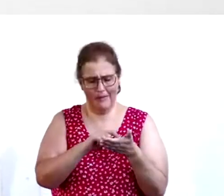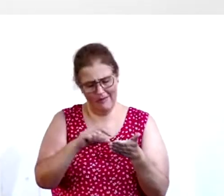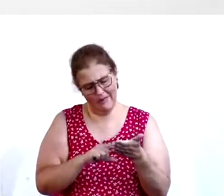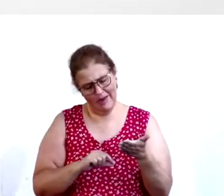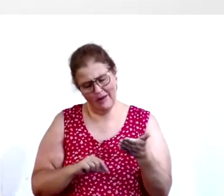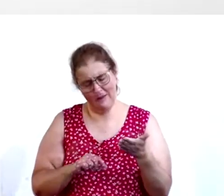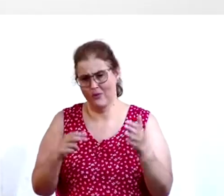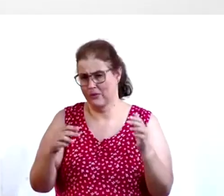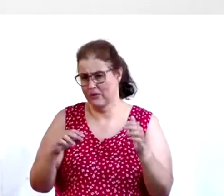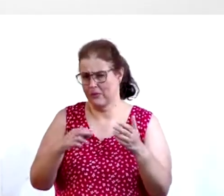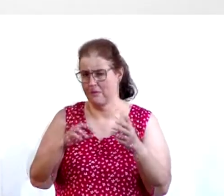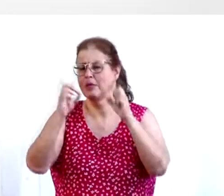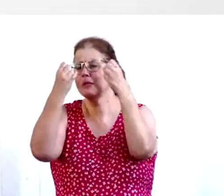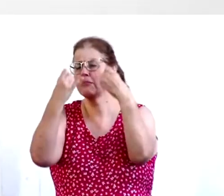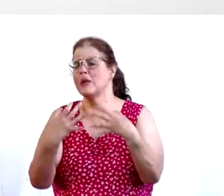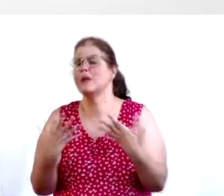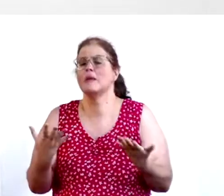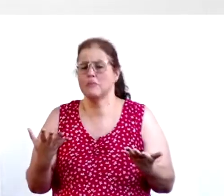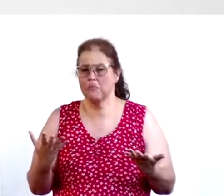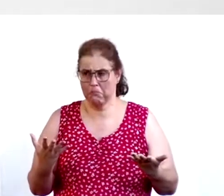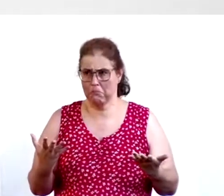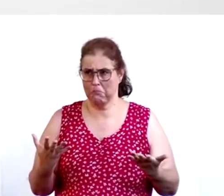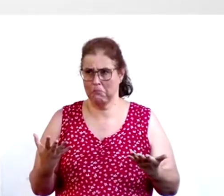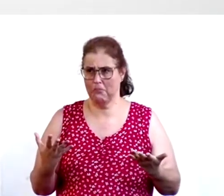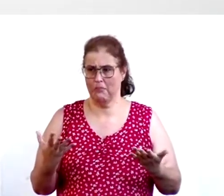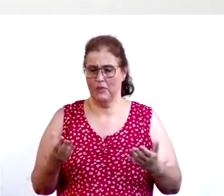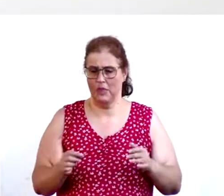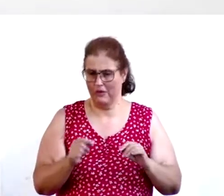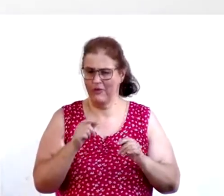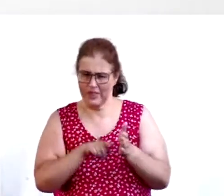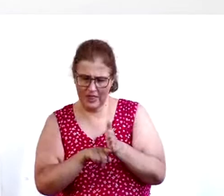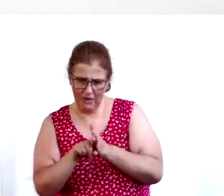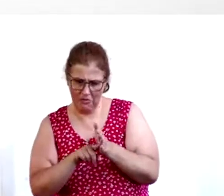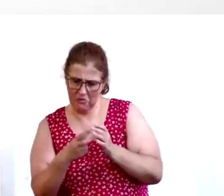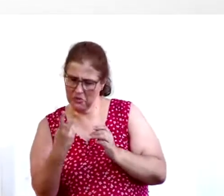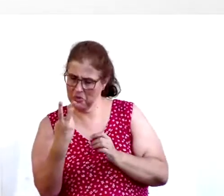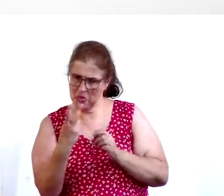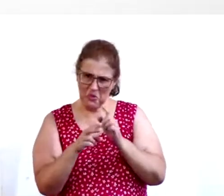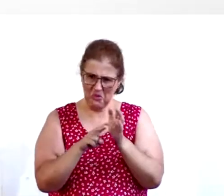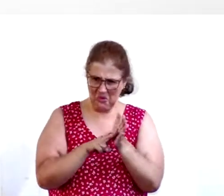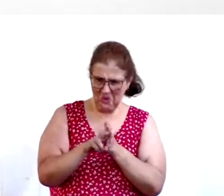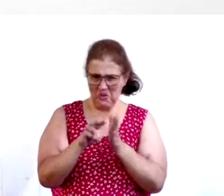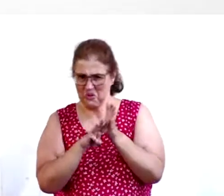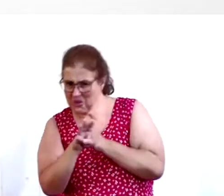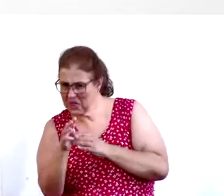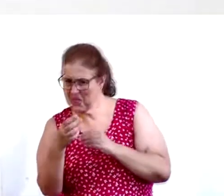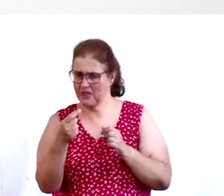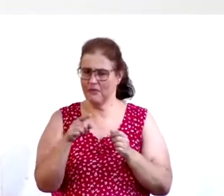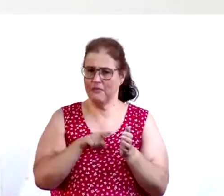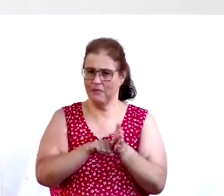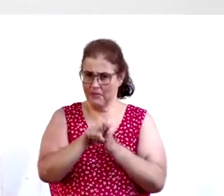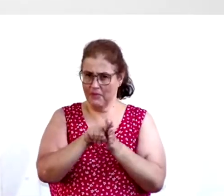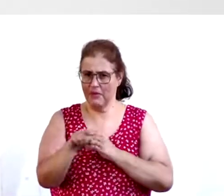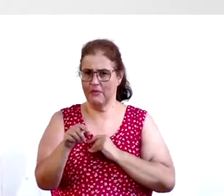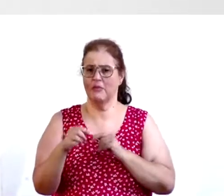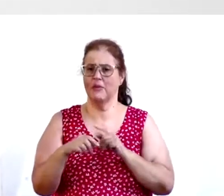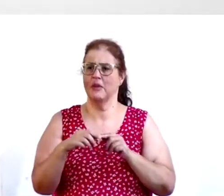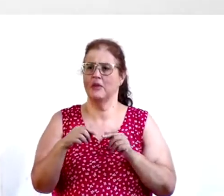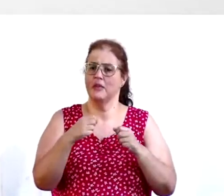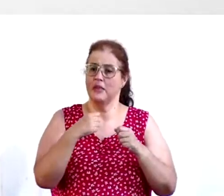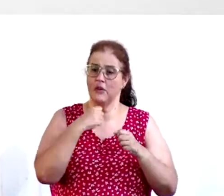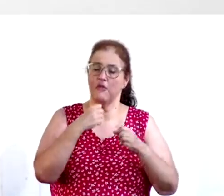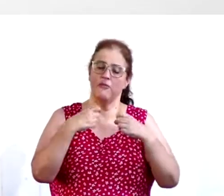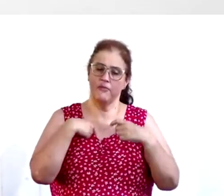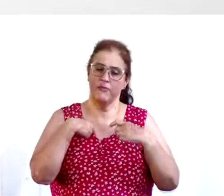E eu quero introduzir isso fazendo 2 ou 3 perguntas para vocês e logo depois vou explicar, eu vou tentar